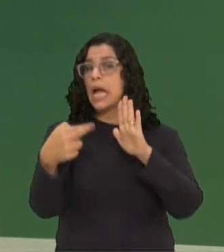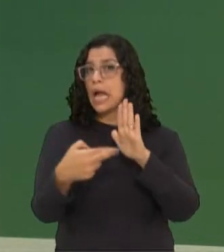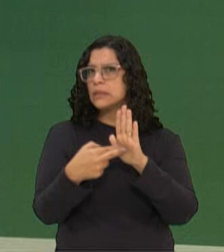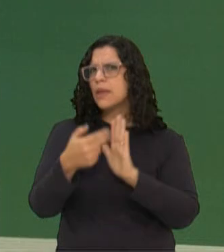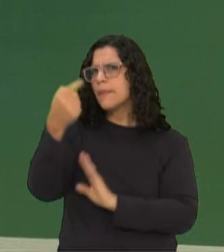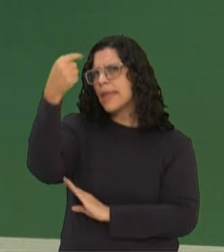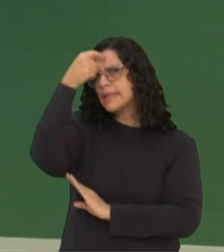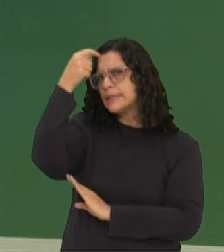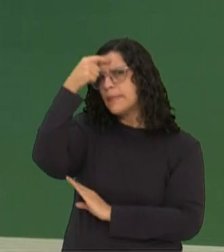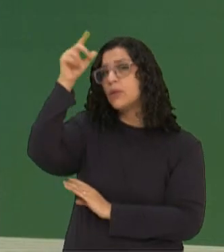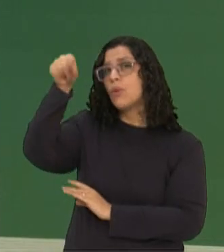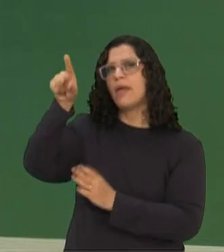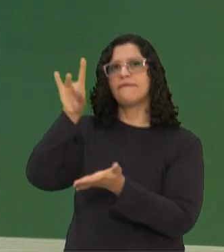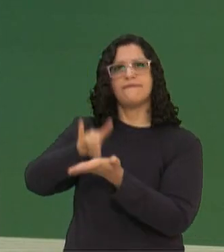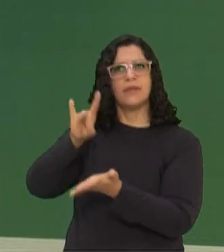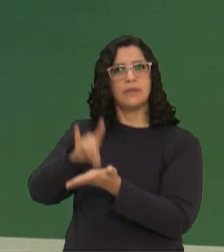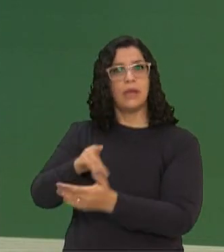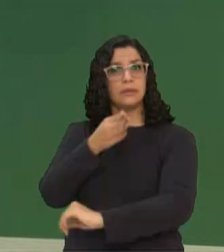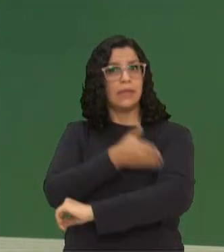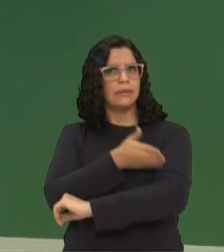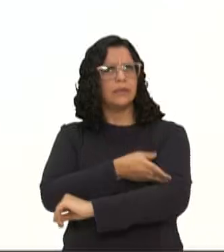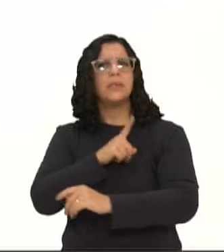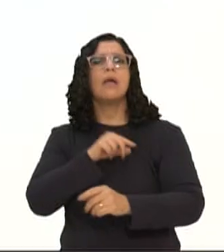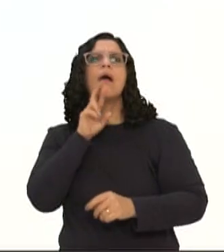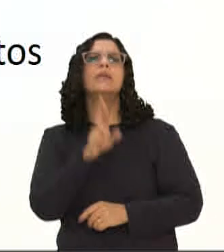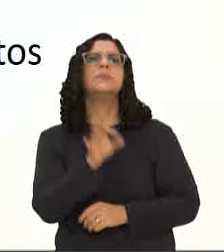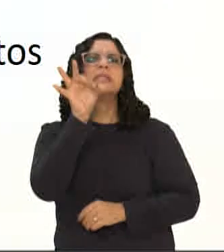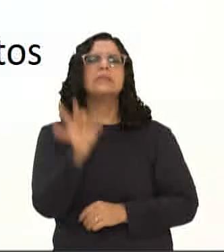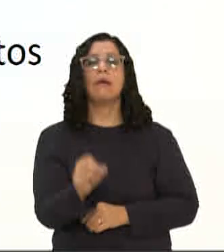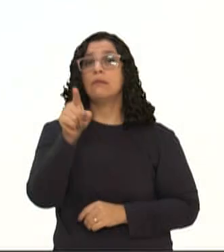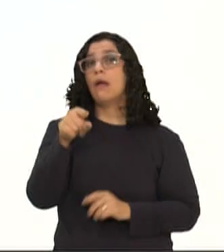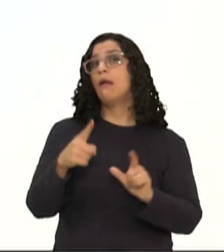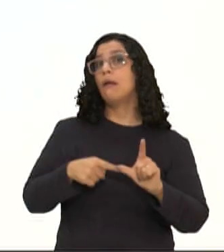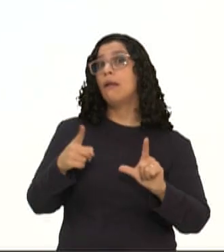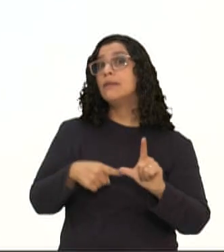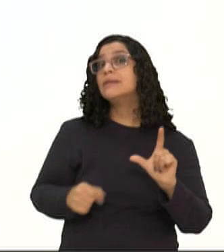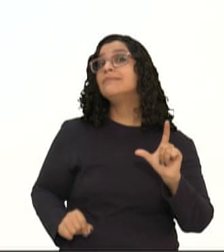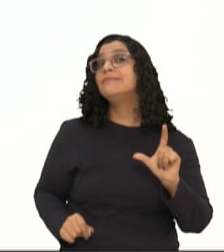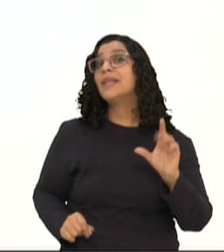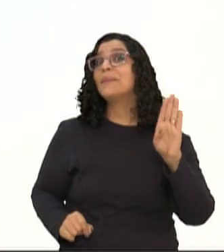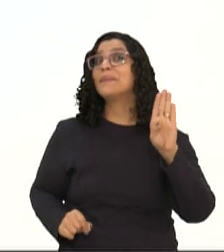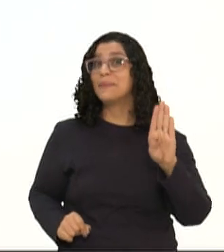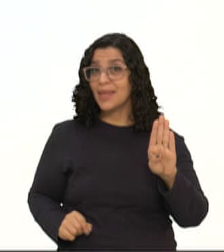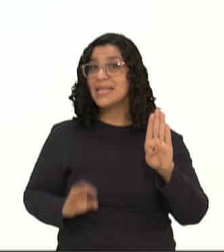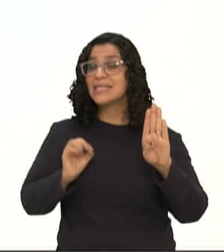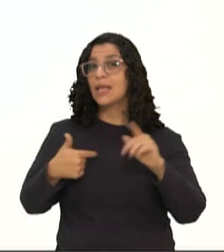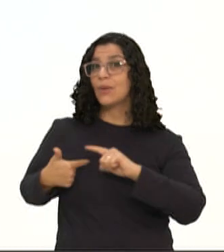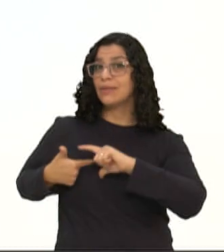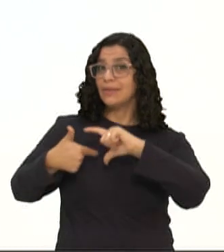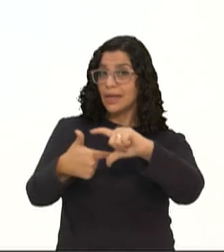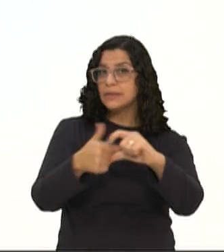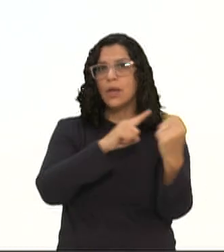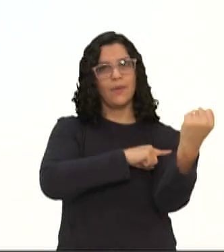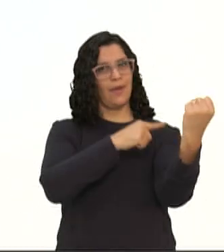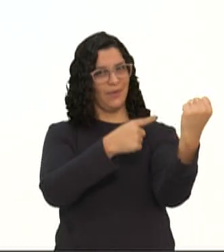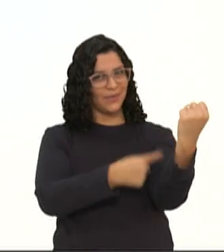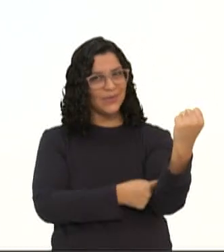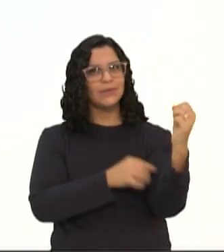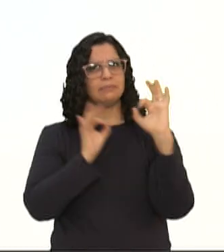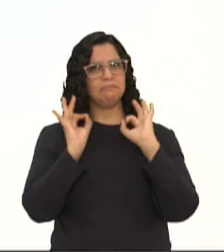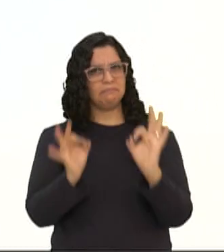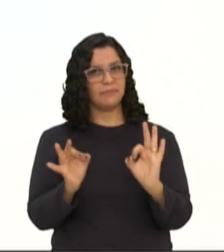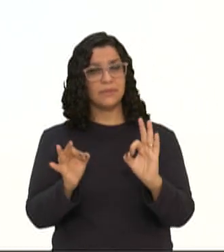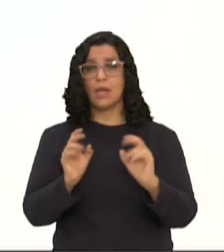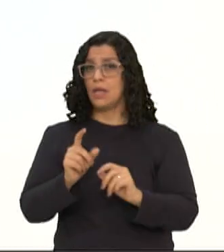considerado verdadeiro na Idade Média? E a resposta correta é a letra B, tradição e autoridade.